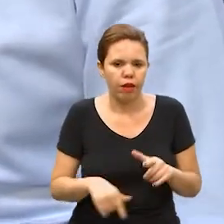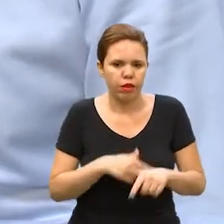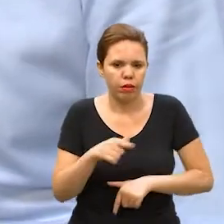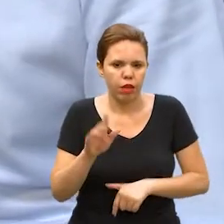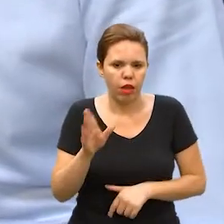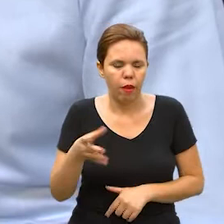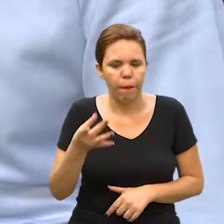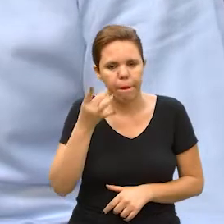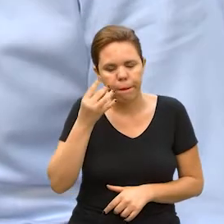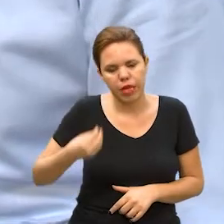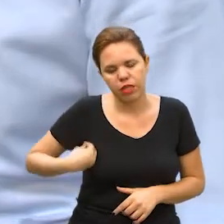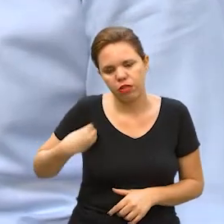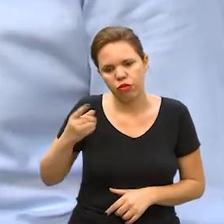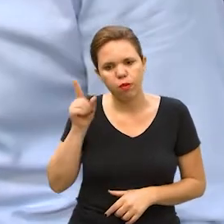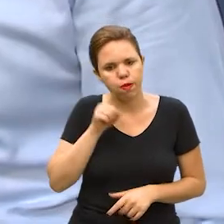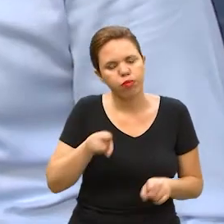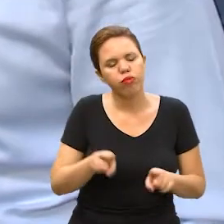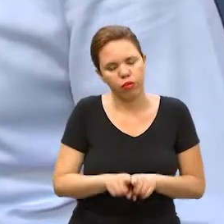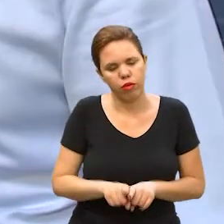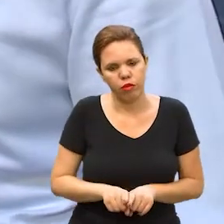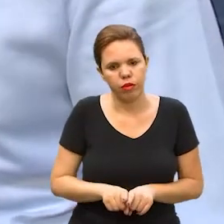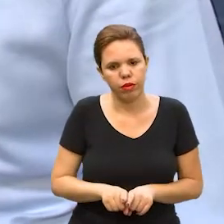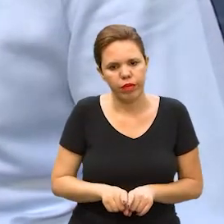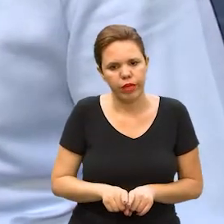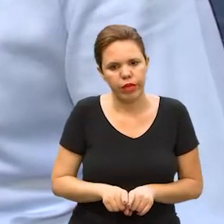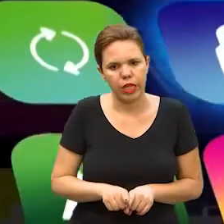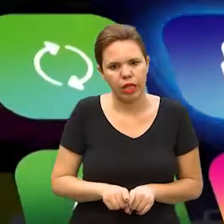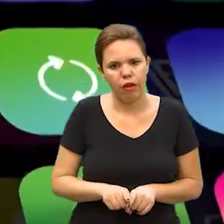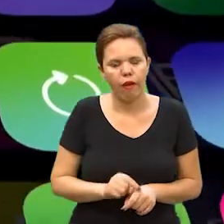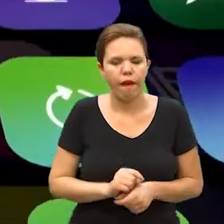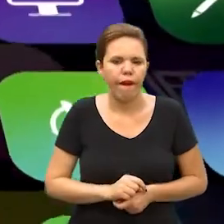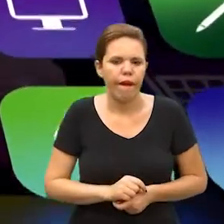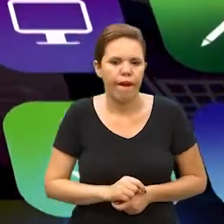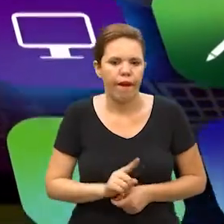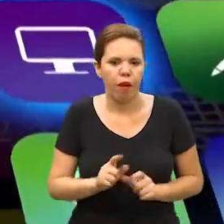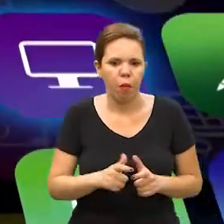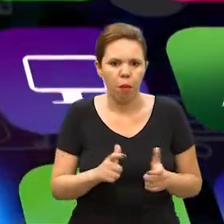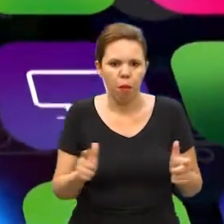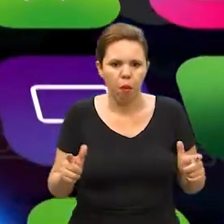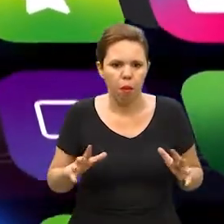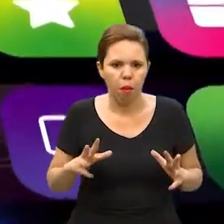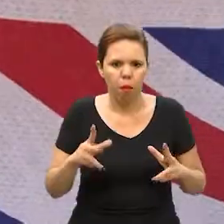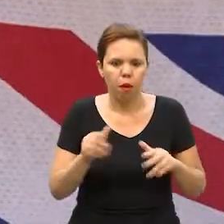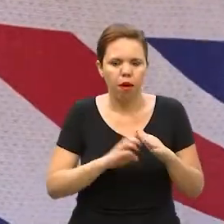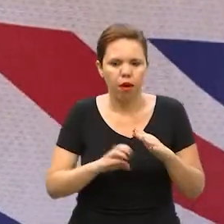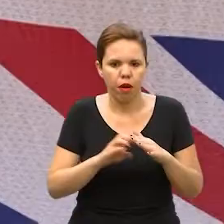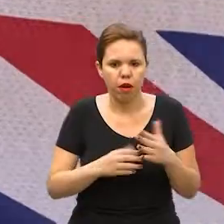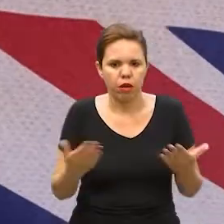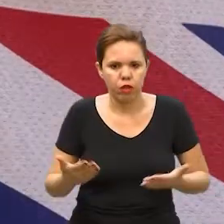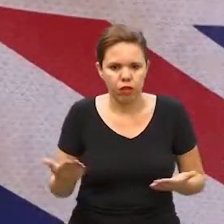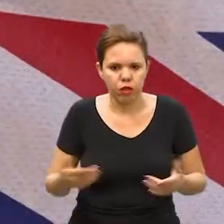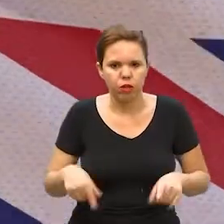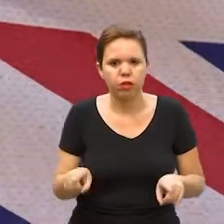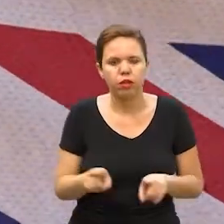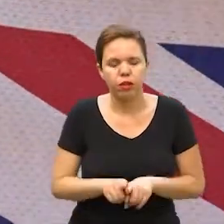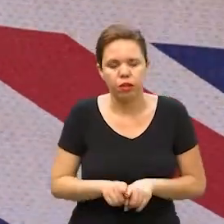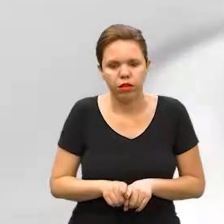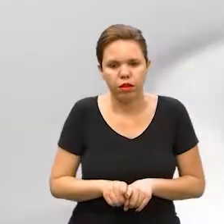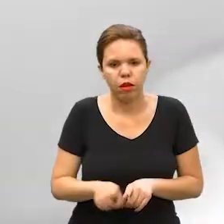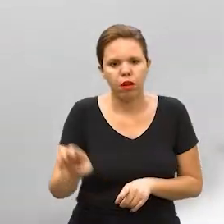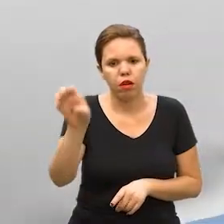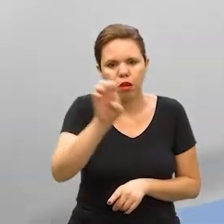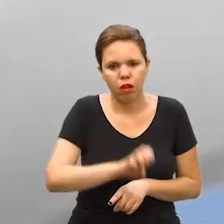era presente nos Estados Unidos, também para essa geografia aí. E esse crescimento todo da empresa, que hoje está também no Reino